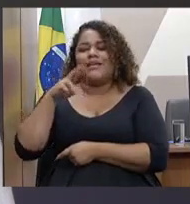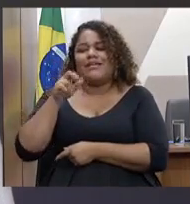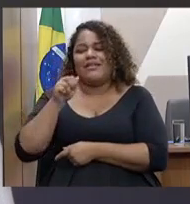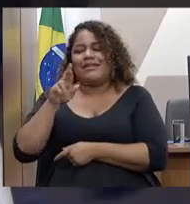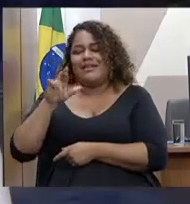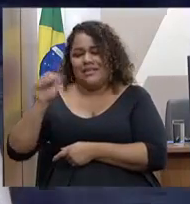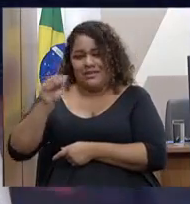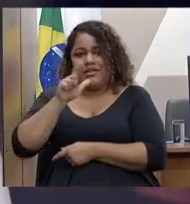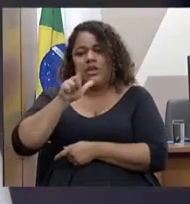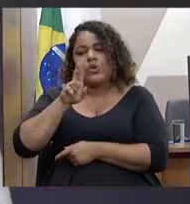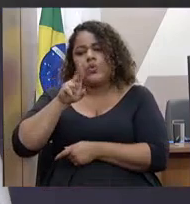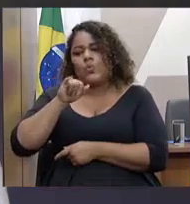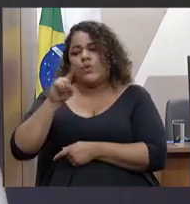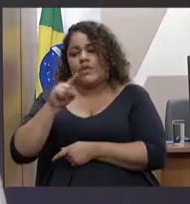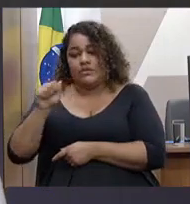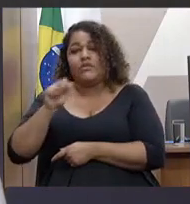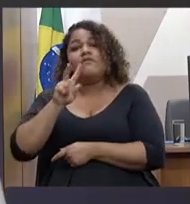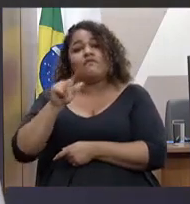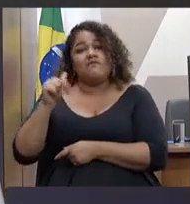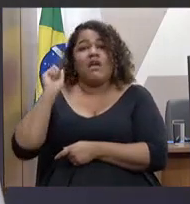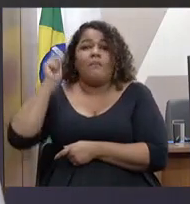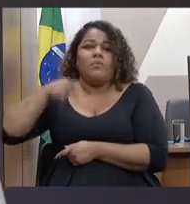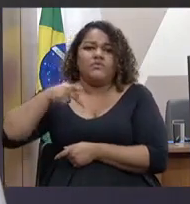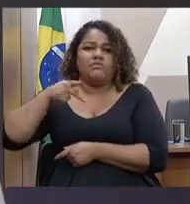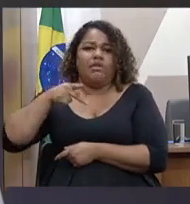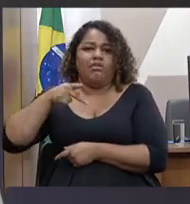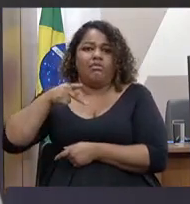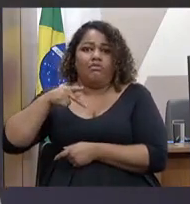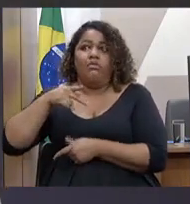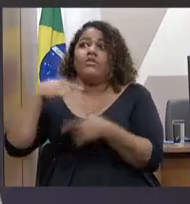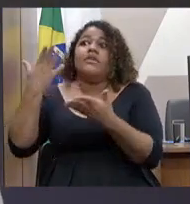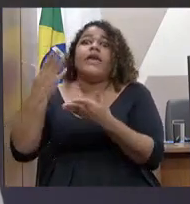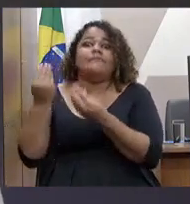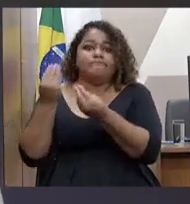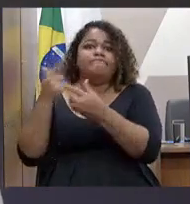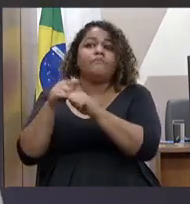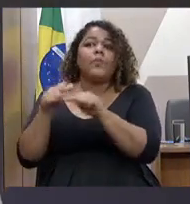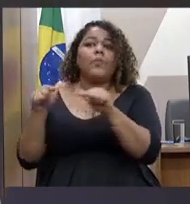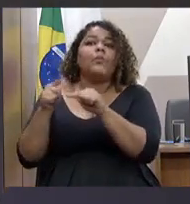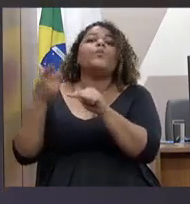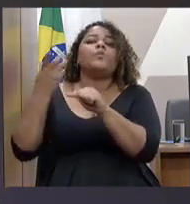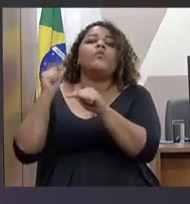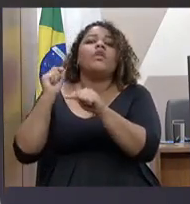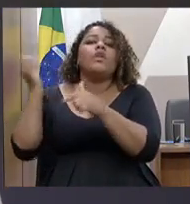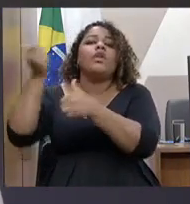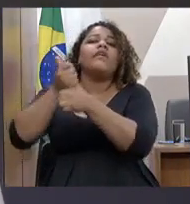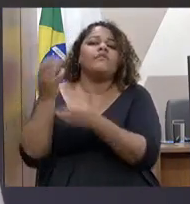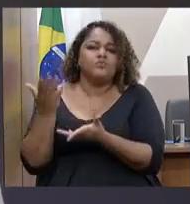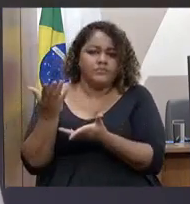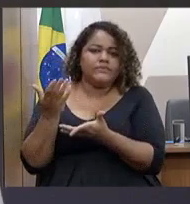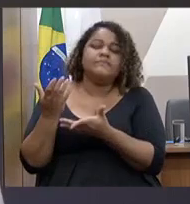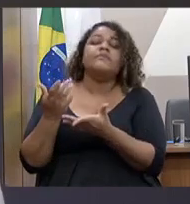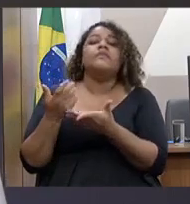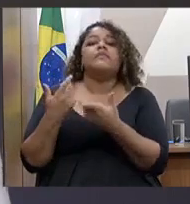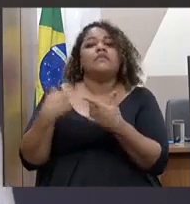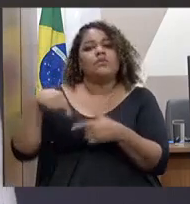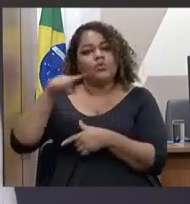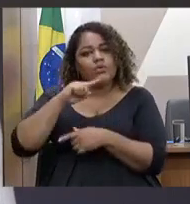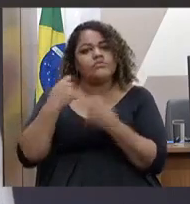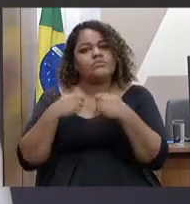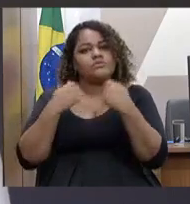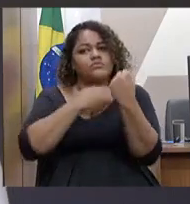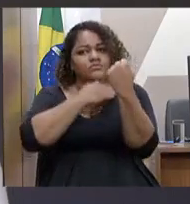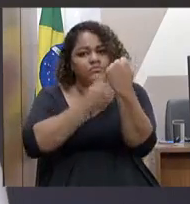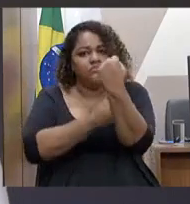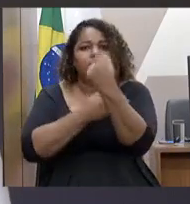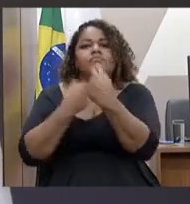então a gente precisa ir para o bar e fortalecer o Ministério do Trabalho em o bar para que nós possamos ter uma sede do ministério